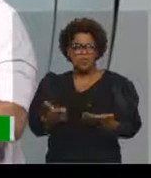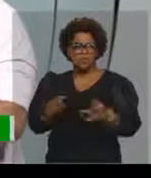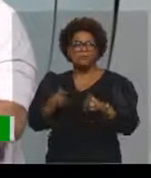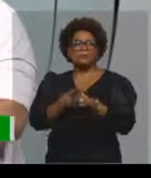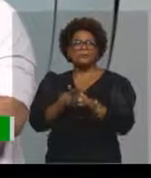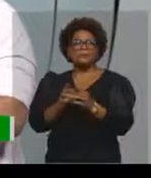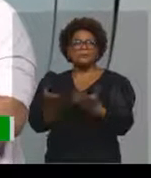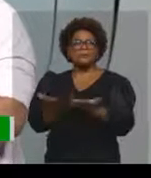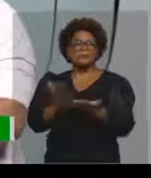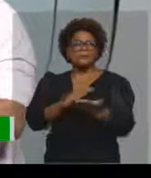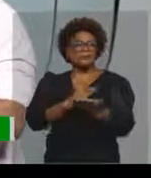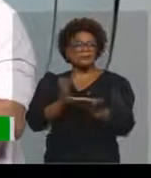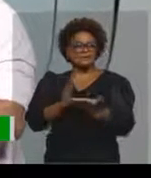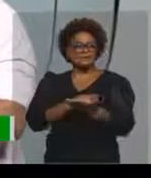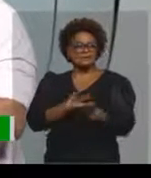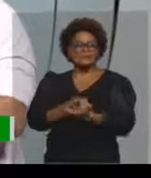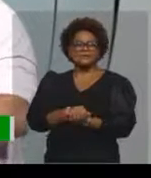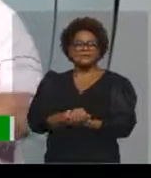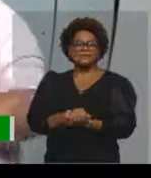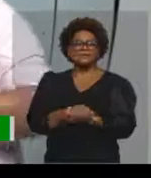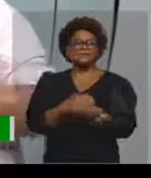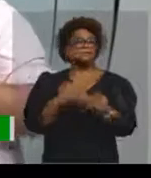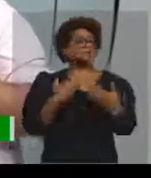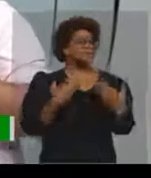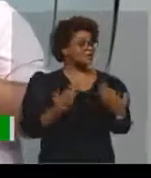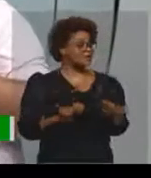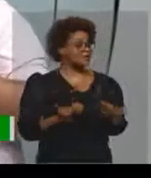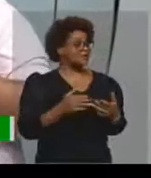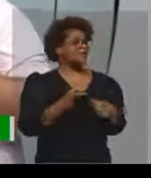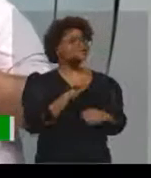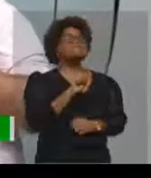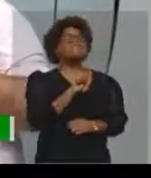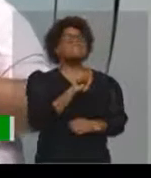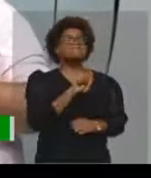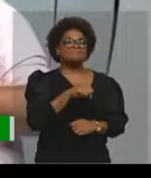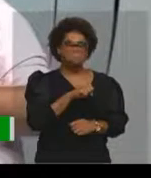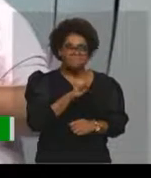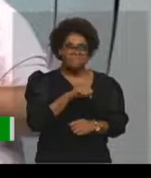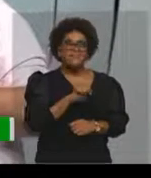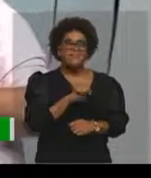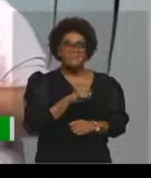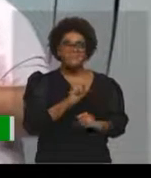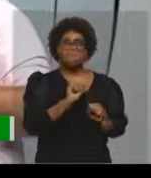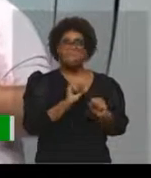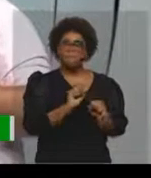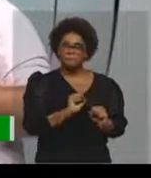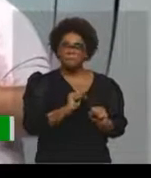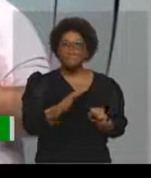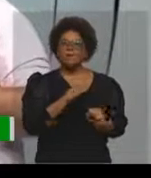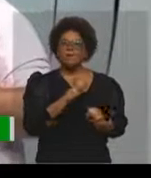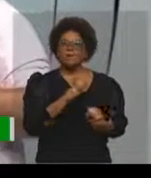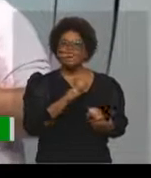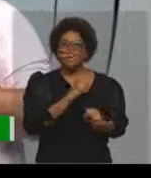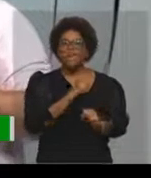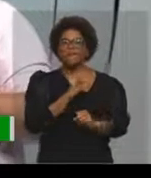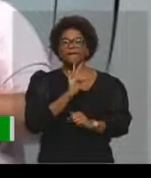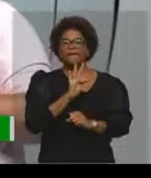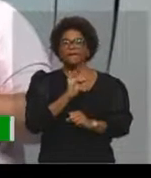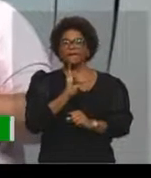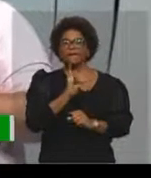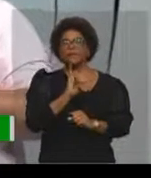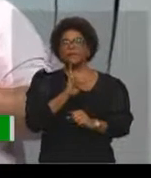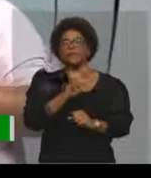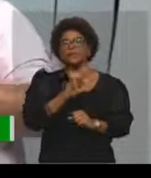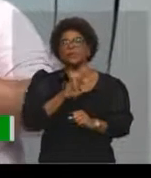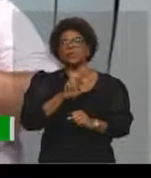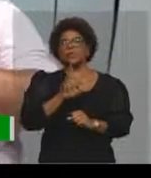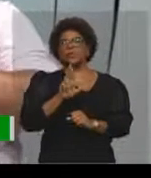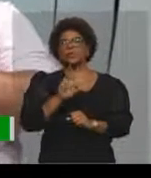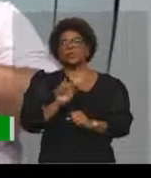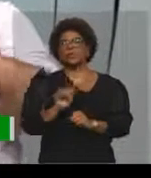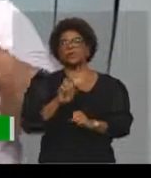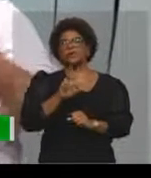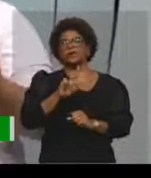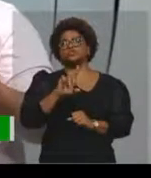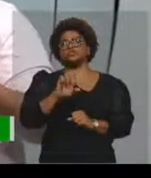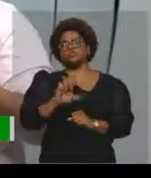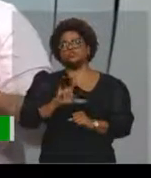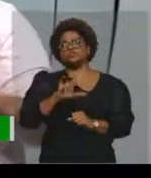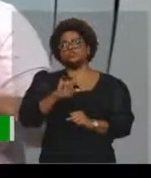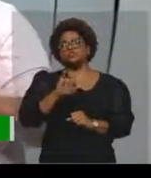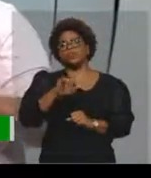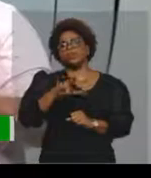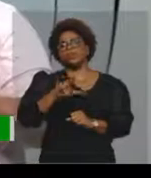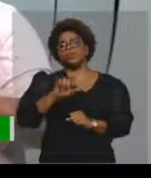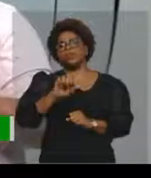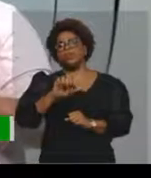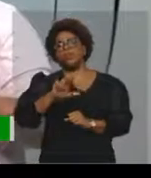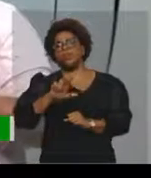para a Rosiane. E sim, pode haver sim, e é algo que é muito importante para que a gente entenda e que isso vem aí do